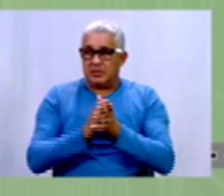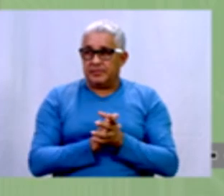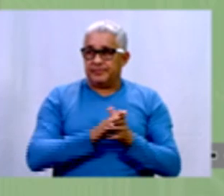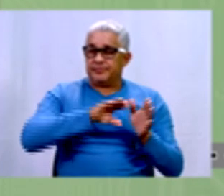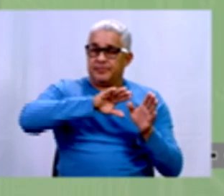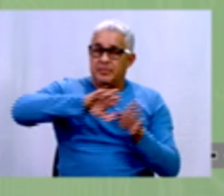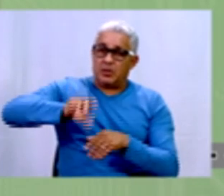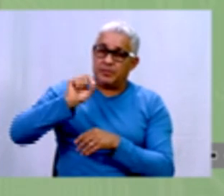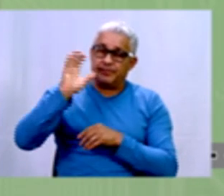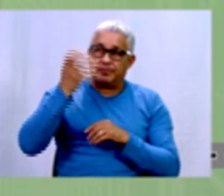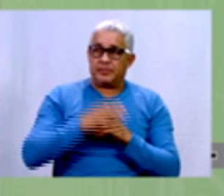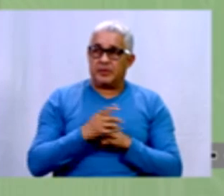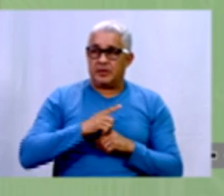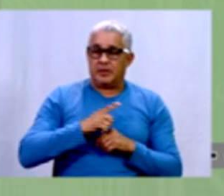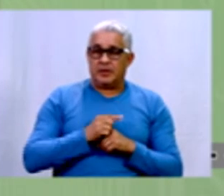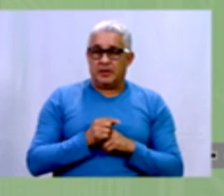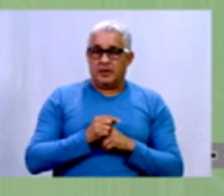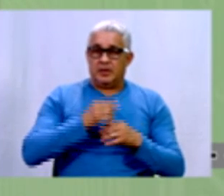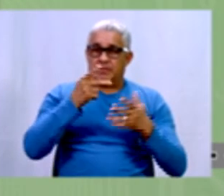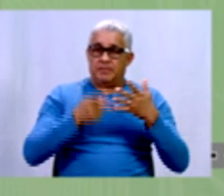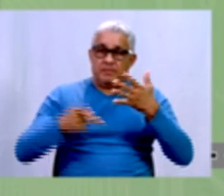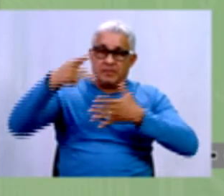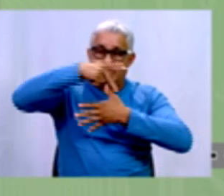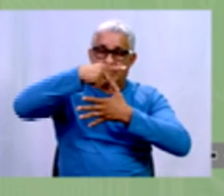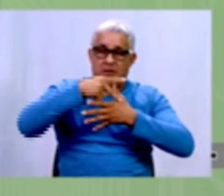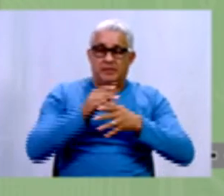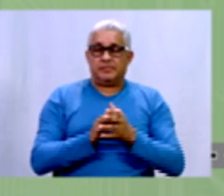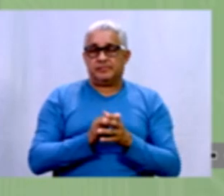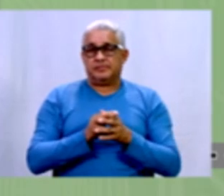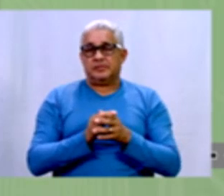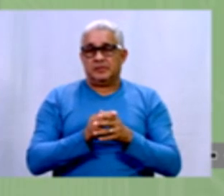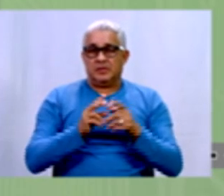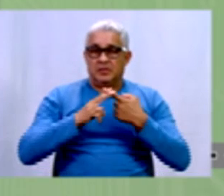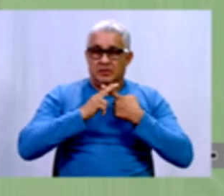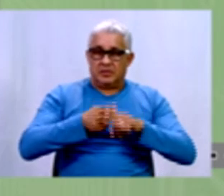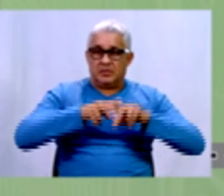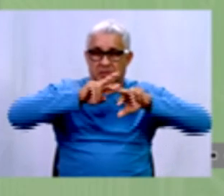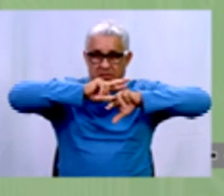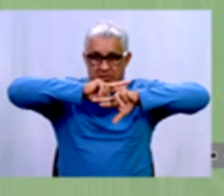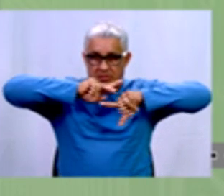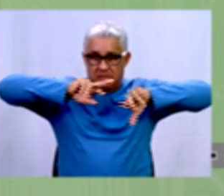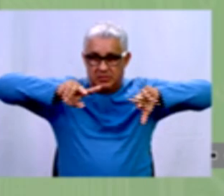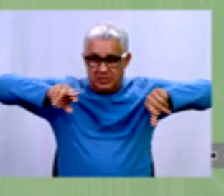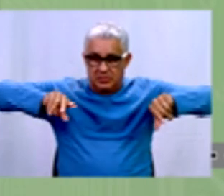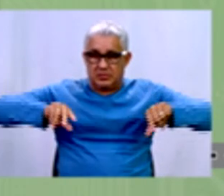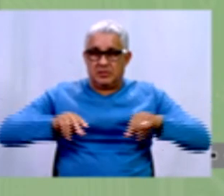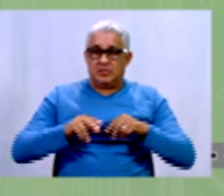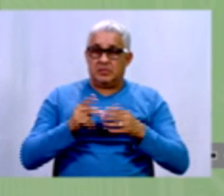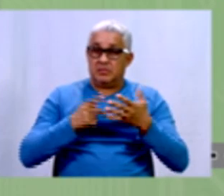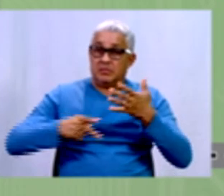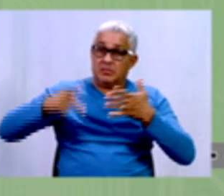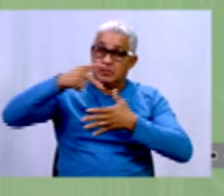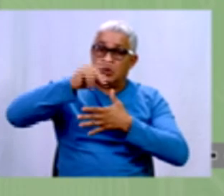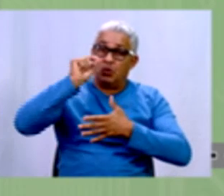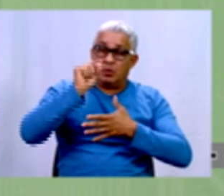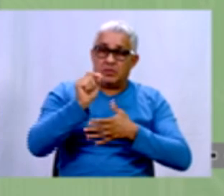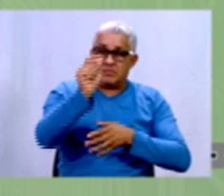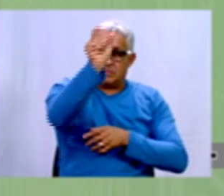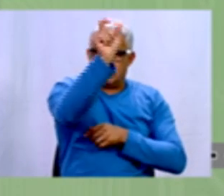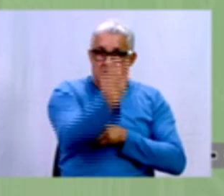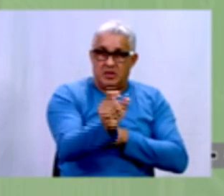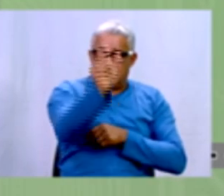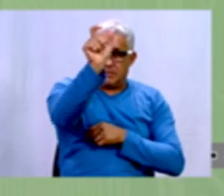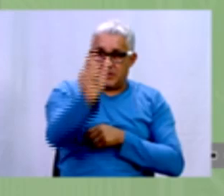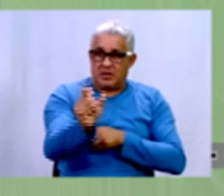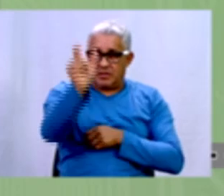de darmos prioridade a processos e ferramentas, a nossa prioridade é indivíduos